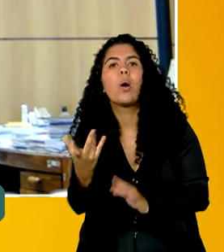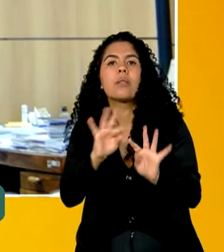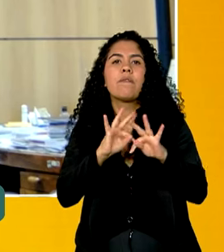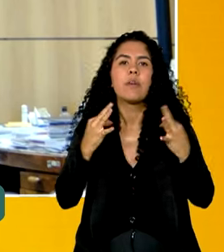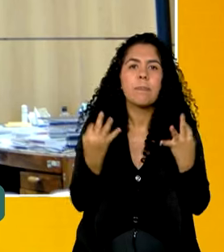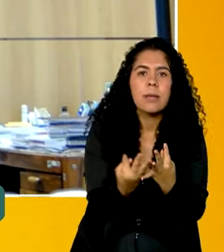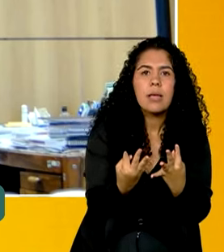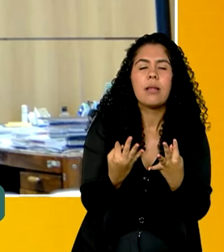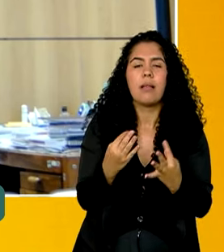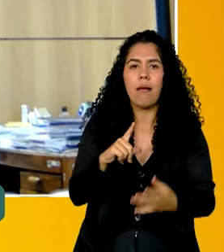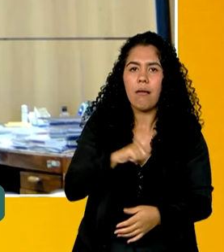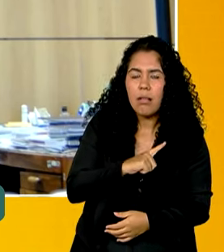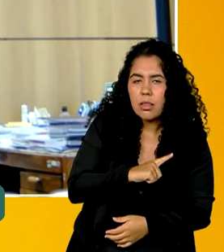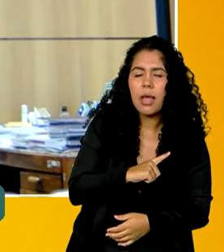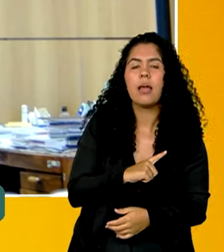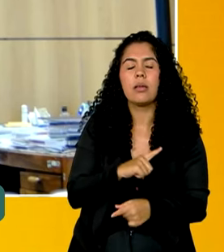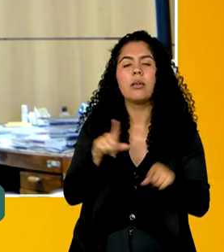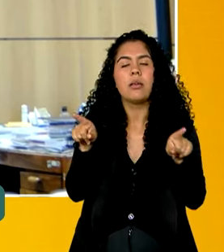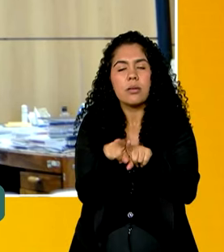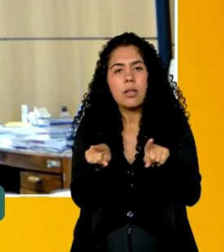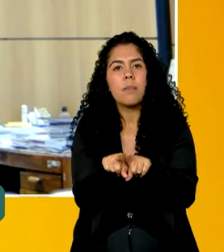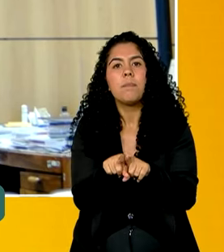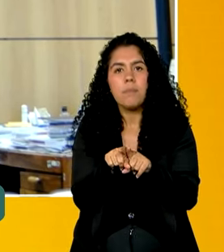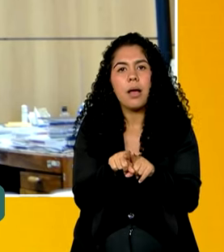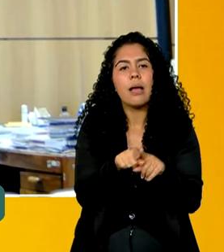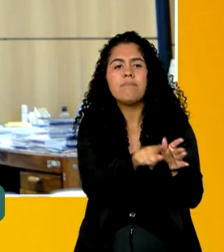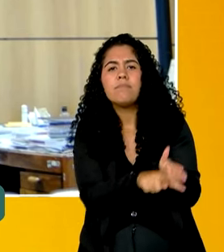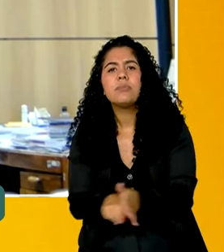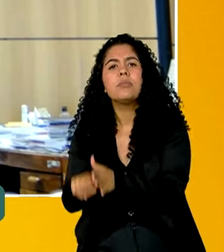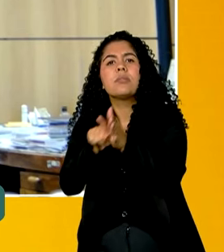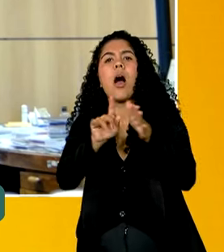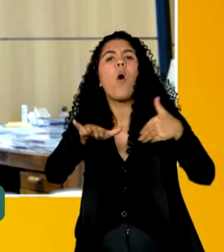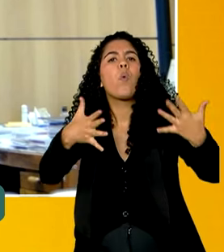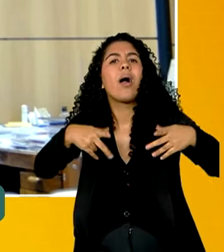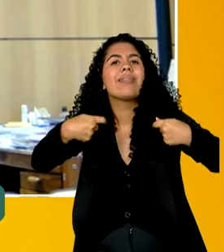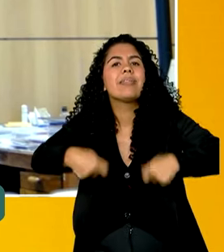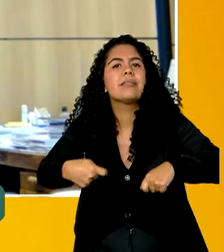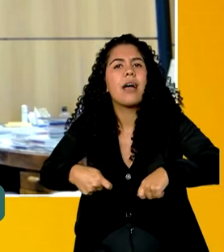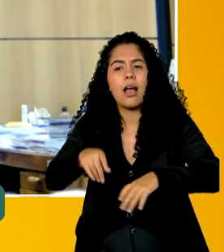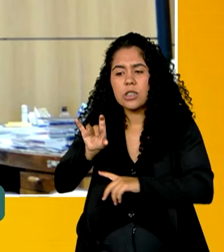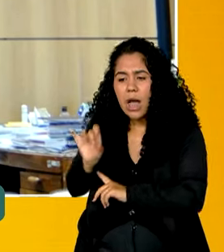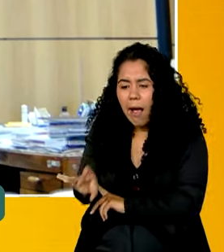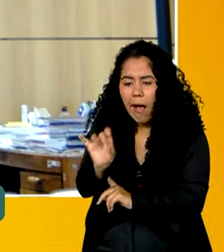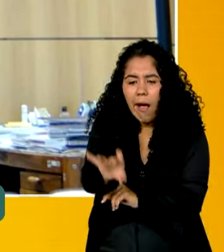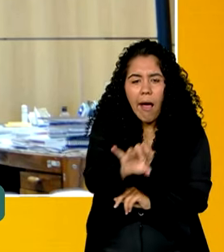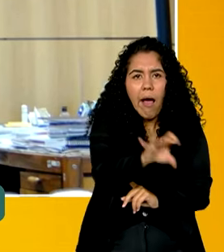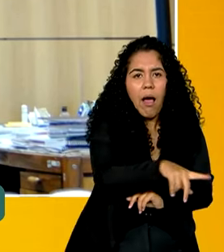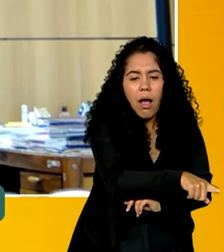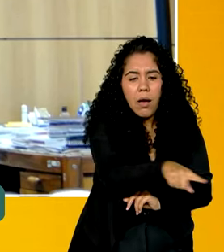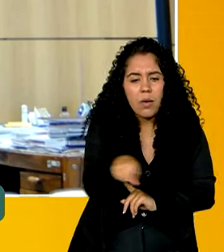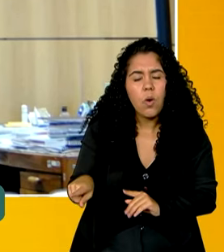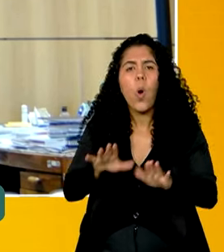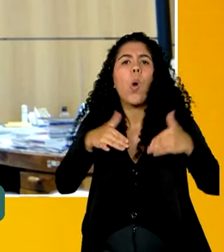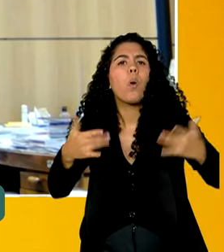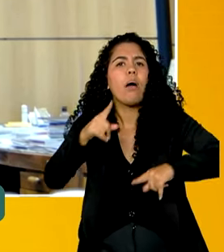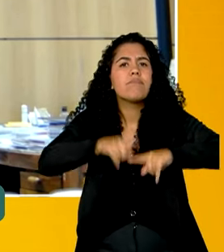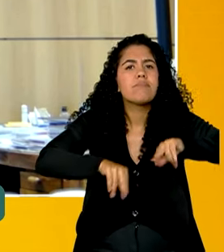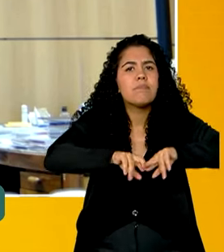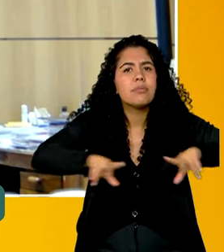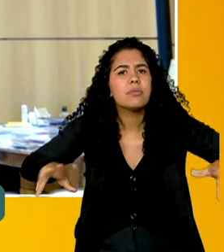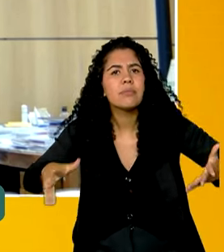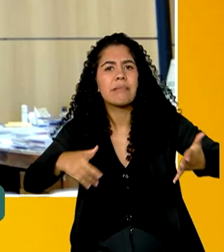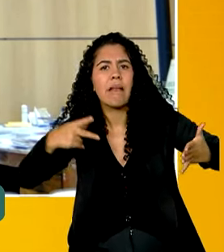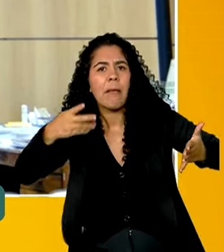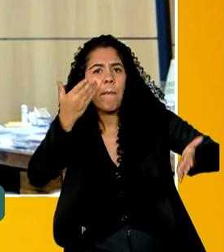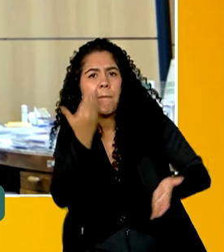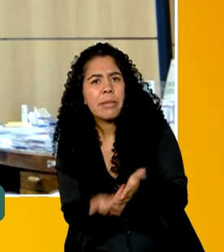enfim, e levantar também quais necessidades de cada cooperativa. Né? Que equipamentos que foram levados, se o